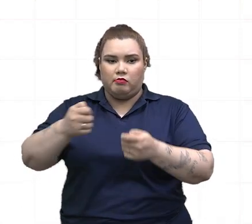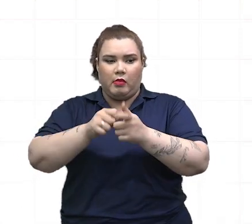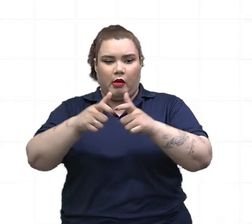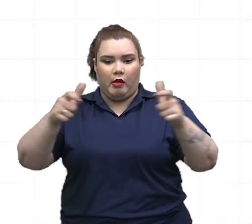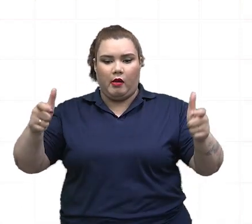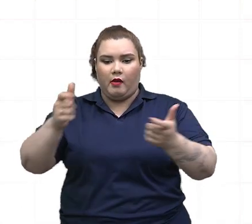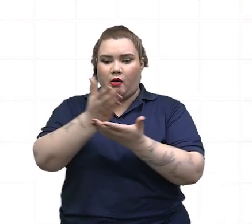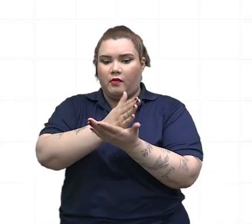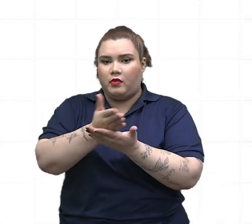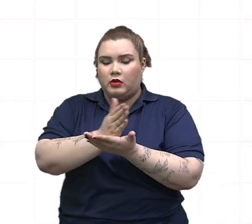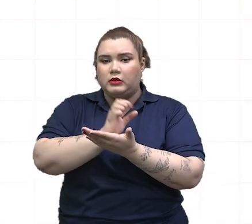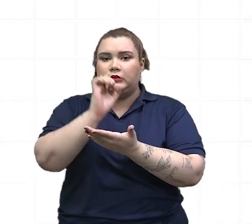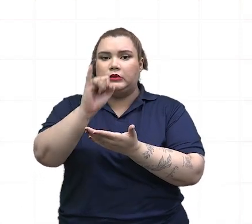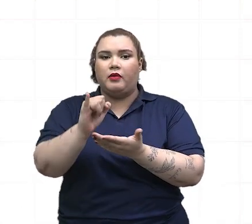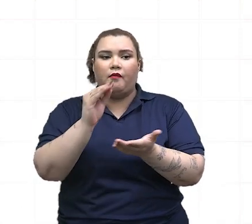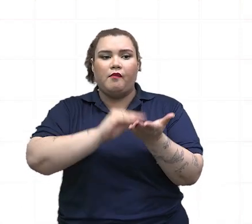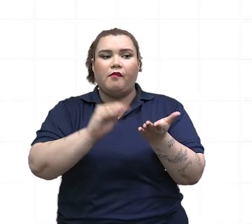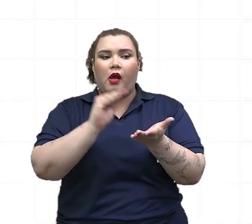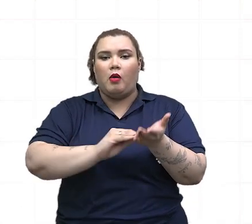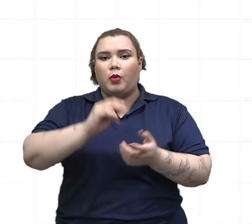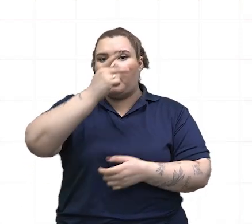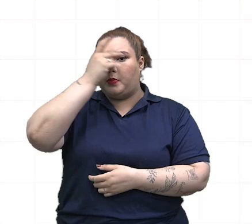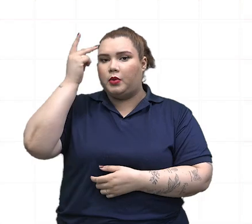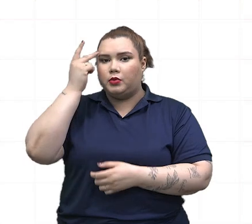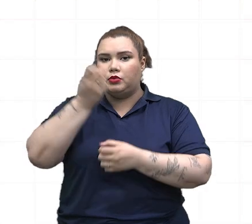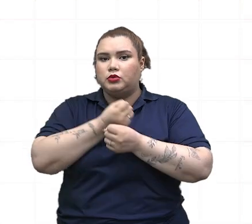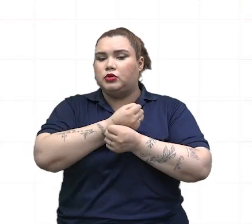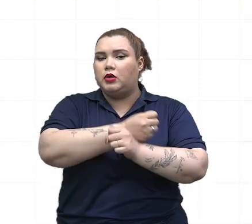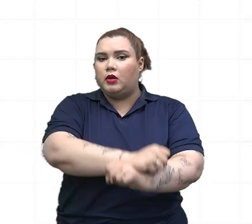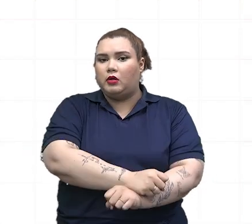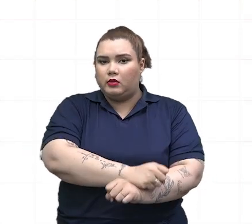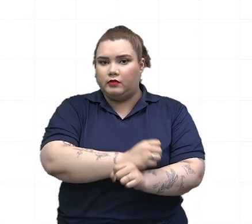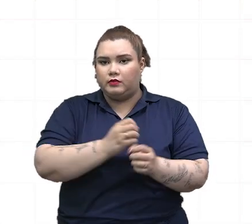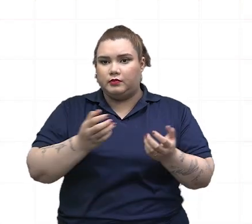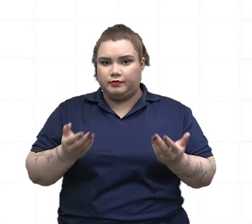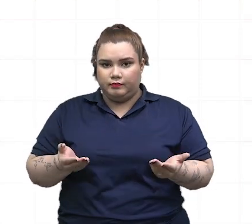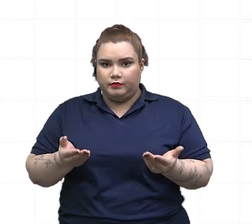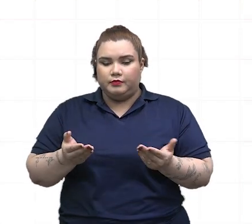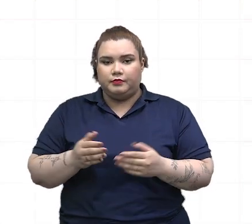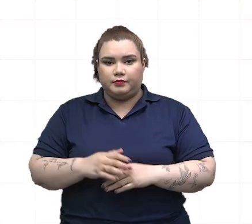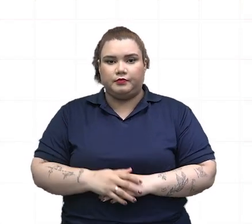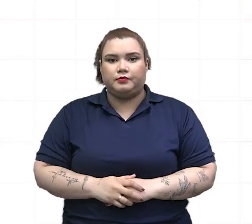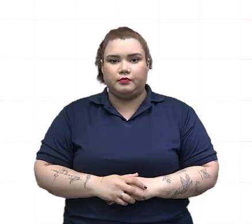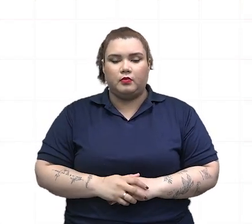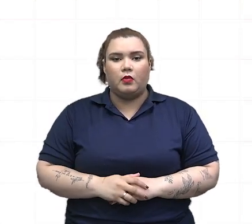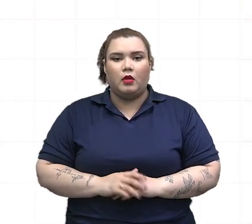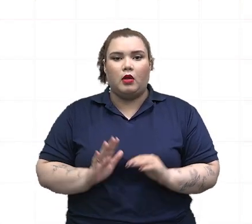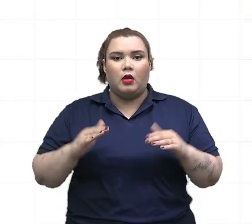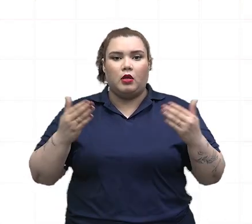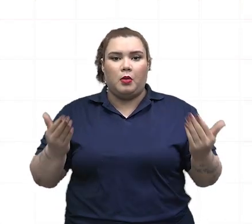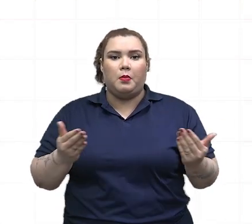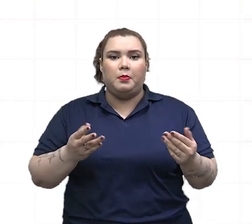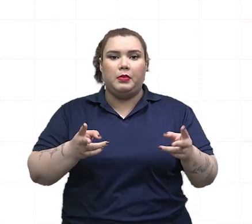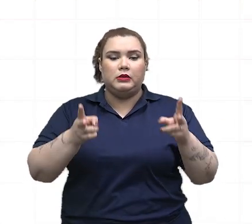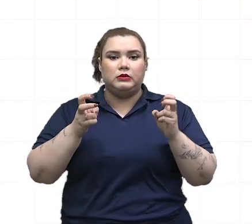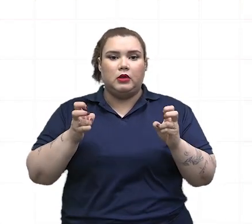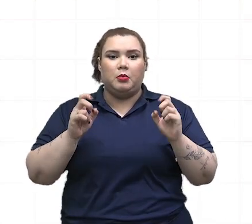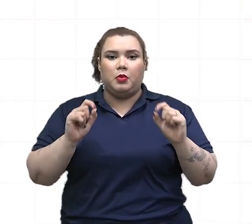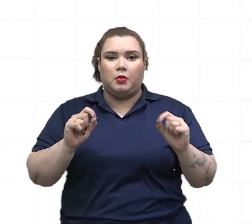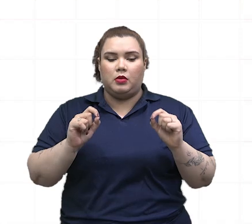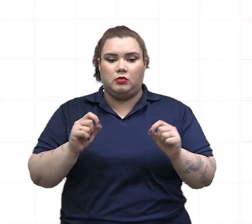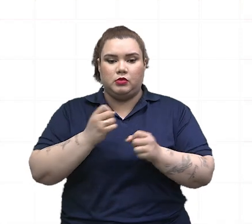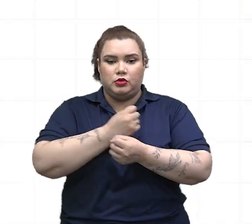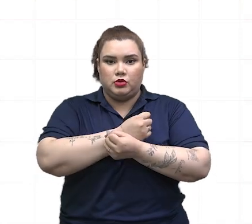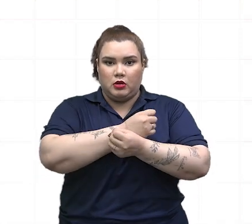Império se havia a escassez, então, de escravos? Então, observem, não é mesmo, que